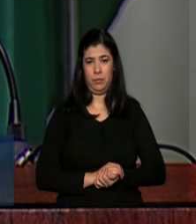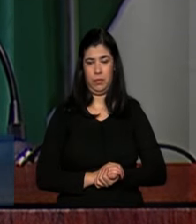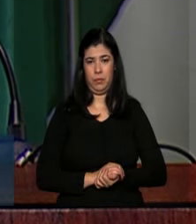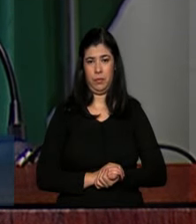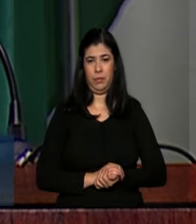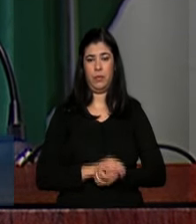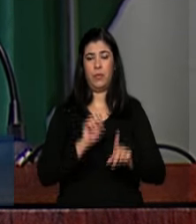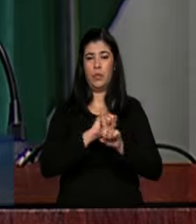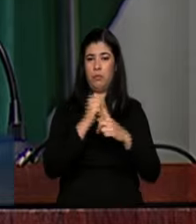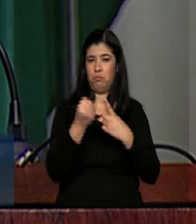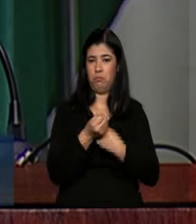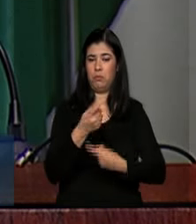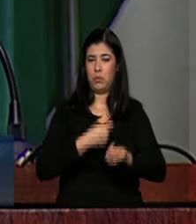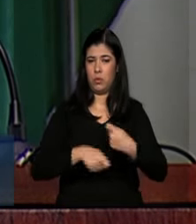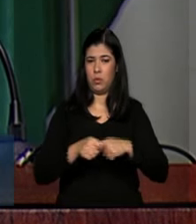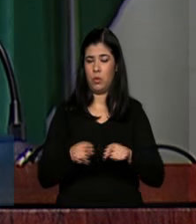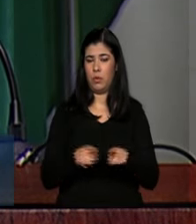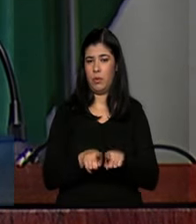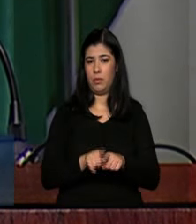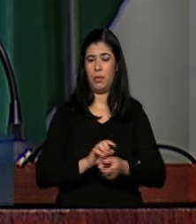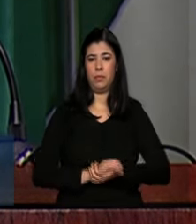desenvolvimento socioeconômico.